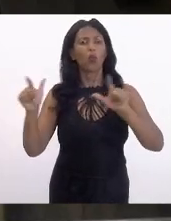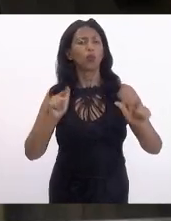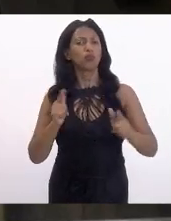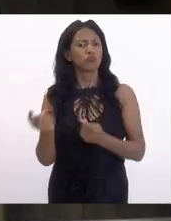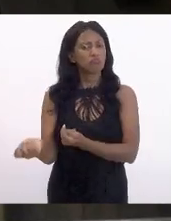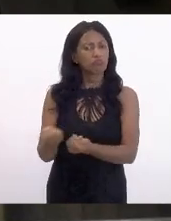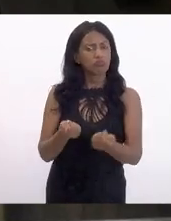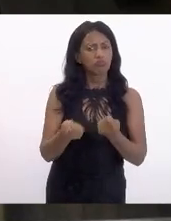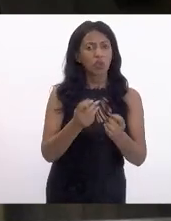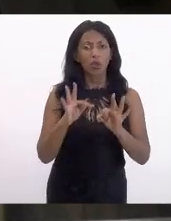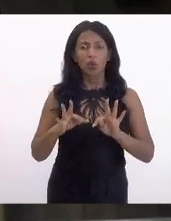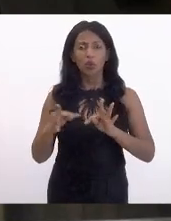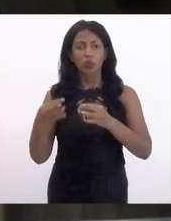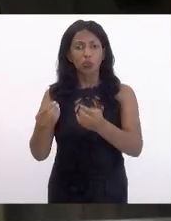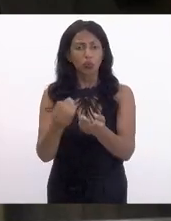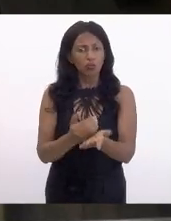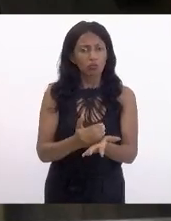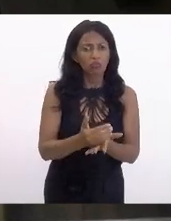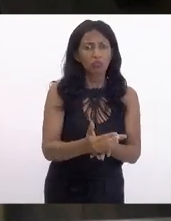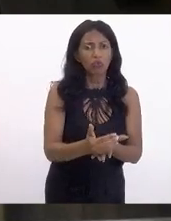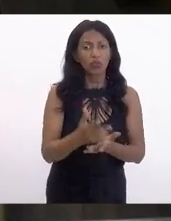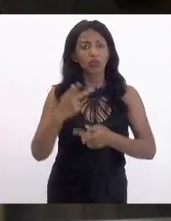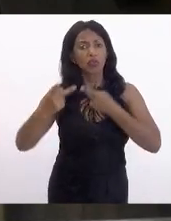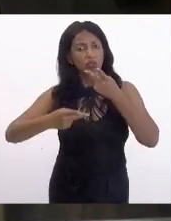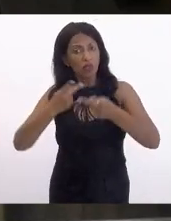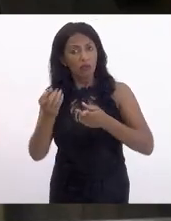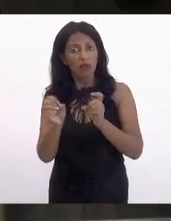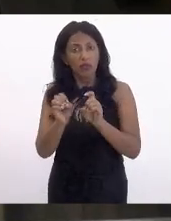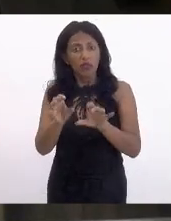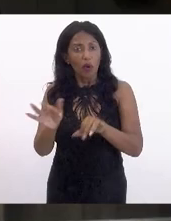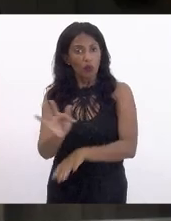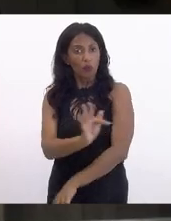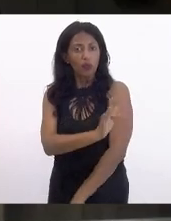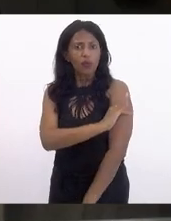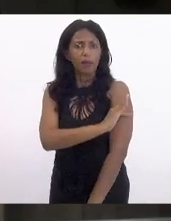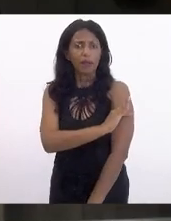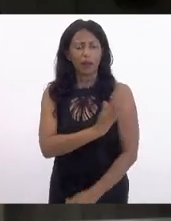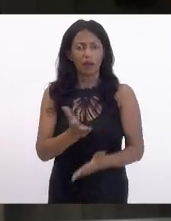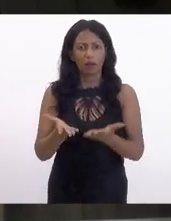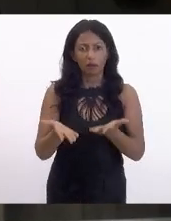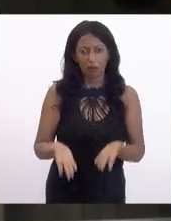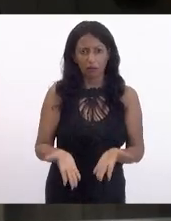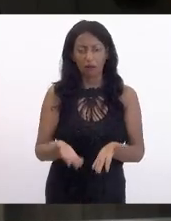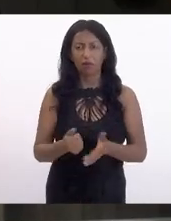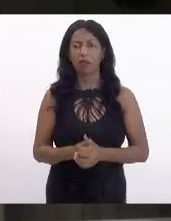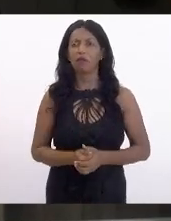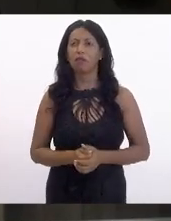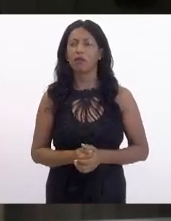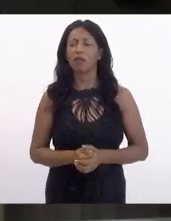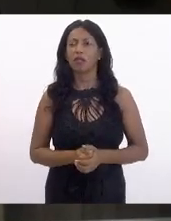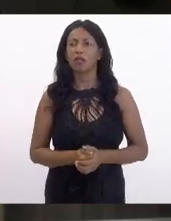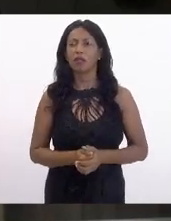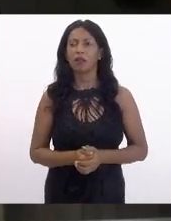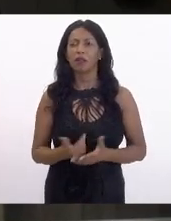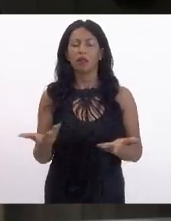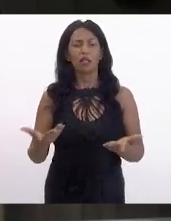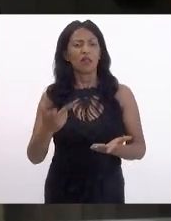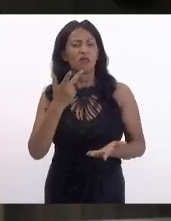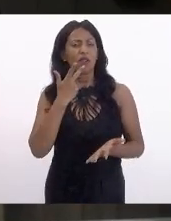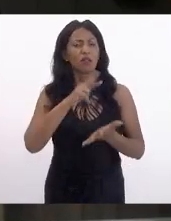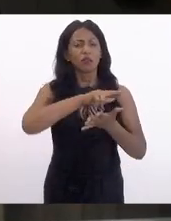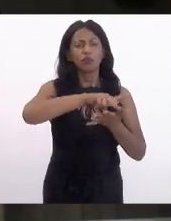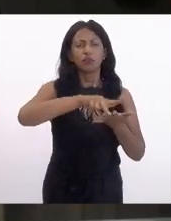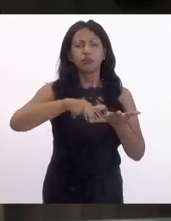econômicos tudo introdutoriamente né estamos falando de ensino fundamental é Milton friedman Lord